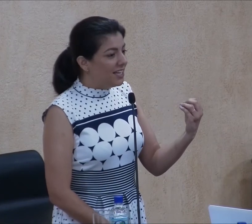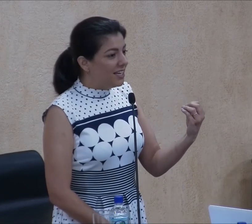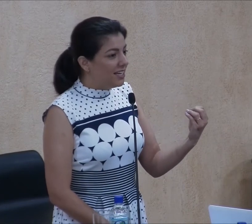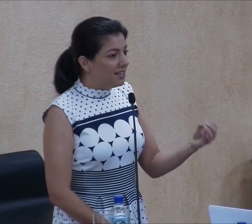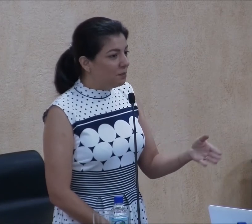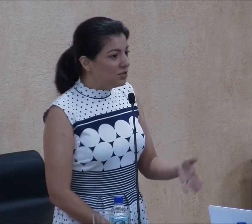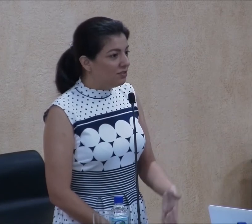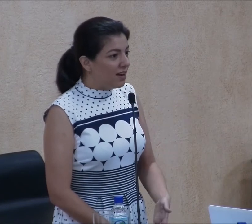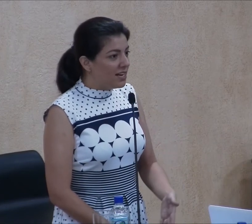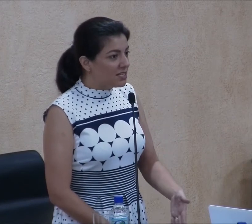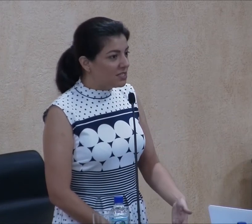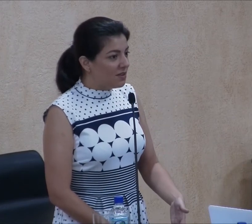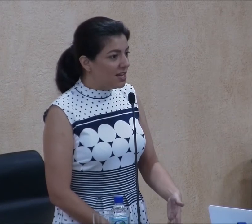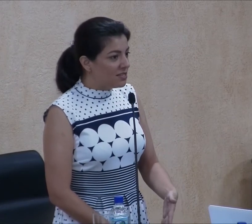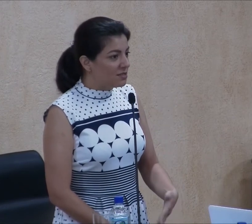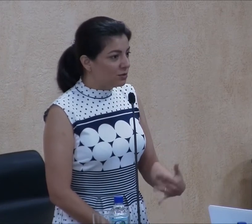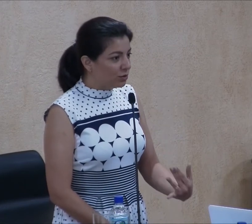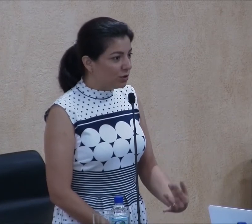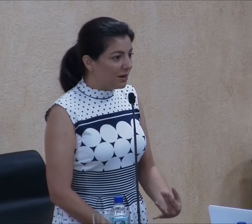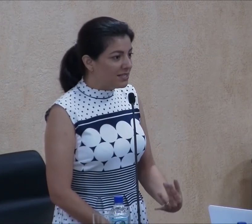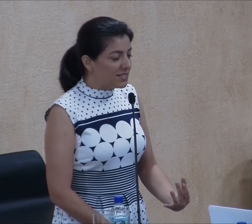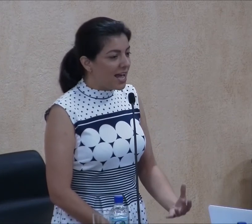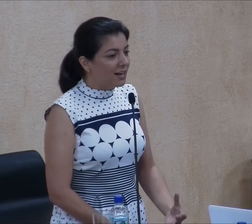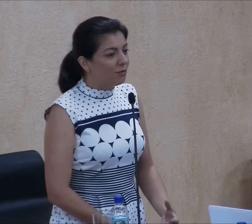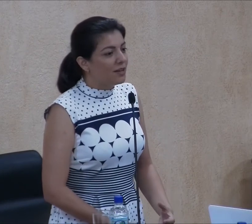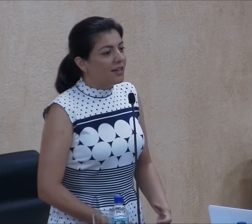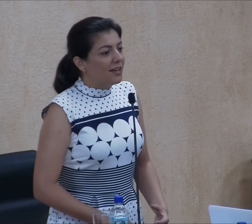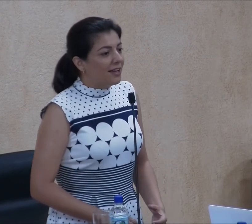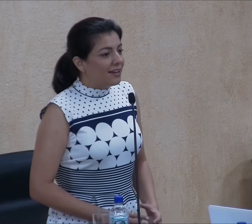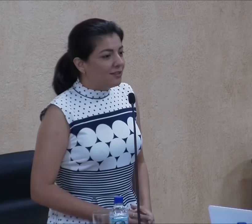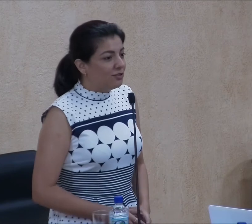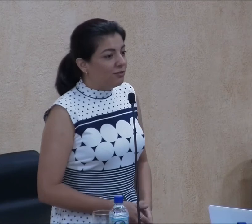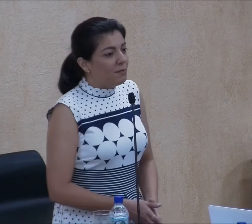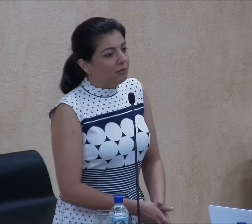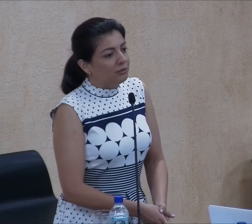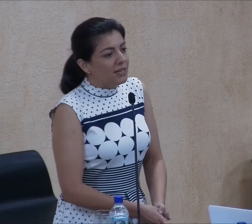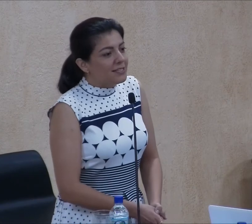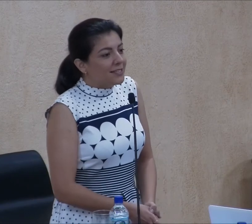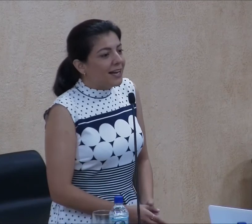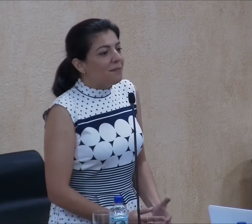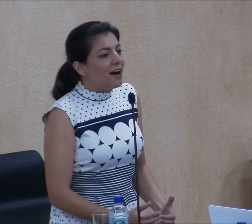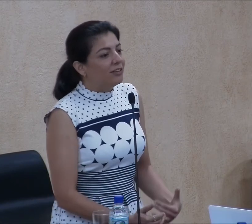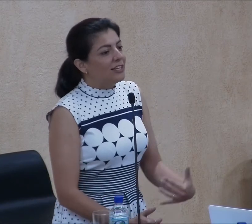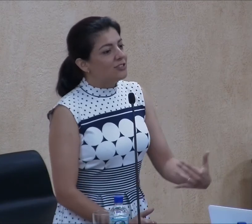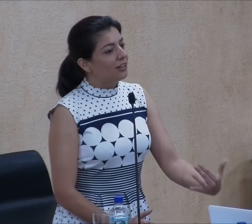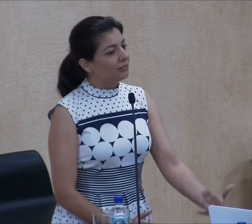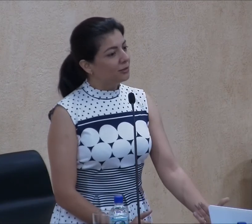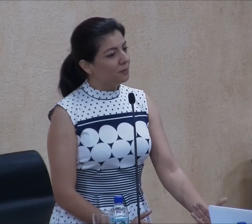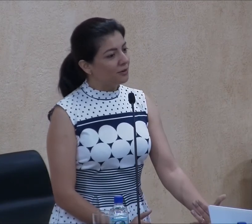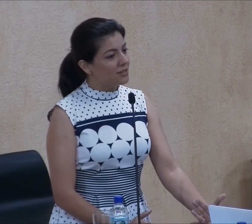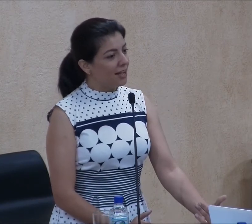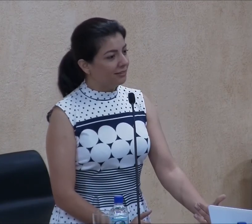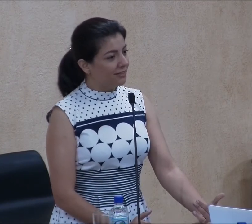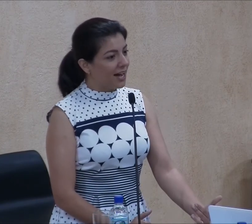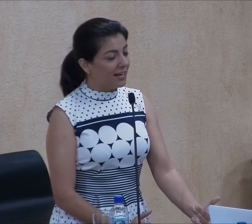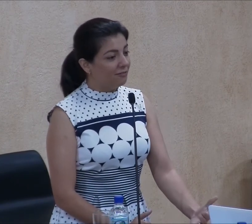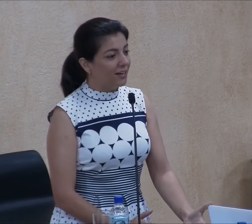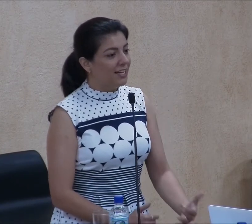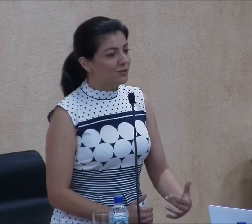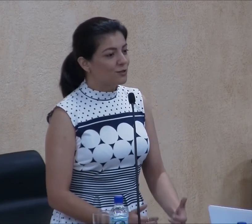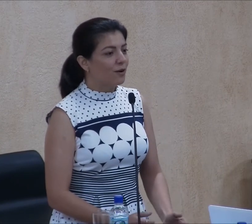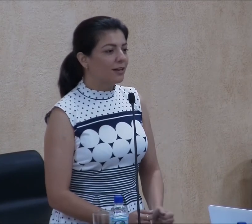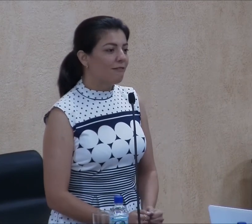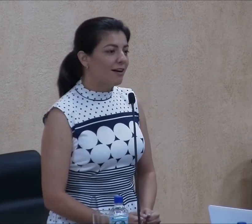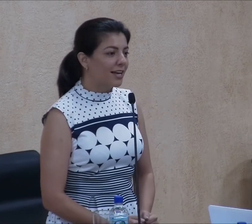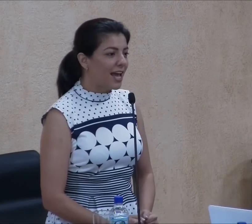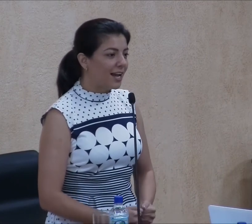E, por diversas vezes, o Dr. Marcelo, de forma altruísta, acabava deixando outro projeto entrar à